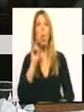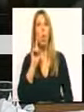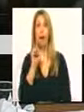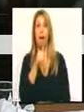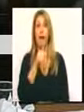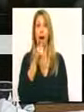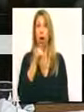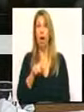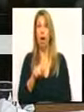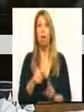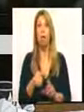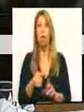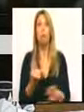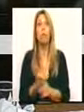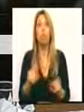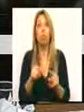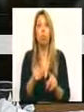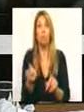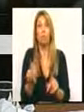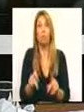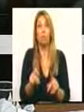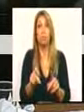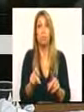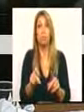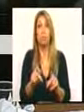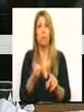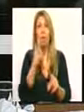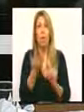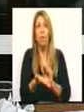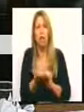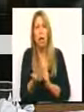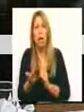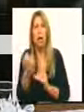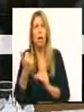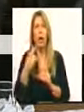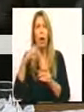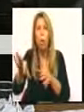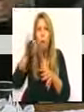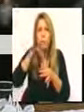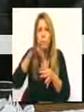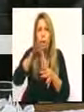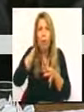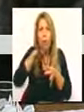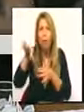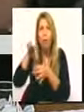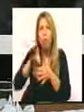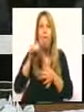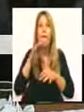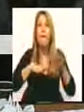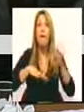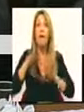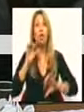episódio rocambolesco de retirar as amostras do rio para fazer as análises, e que